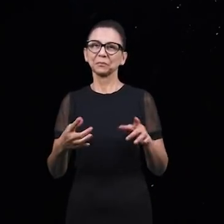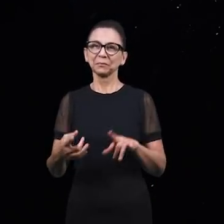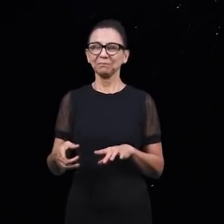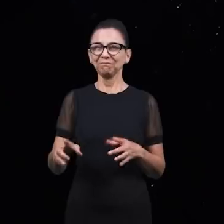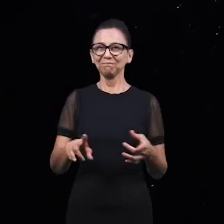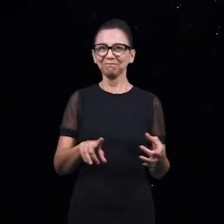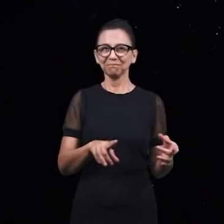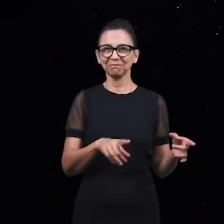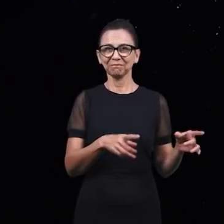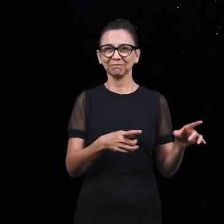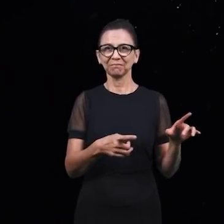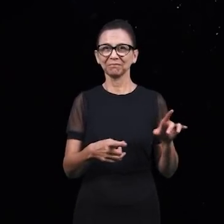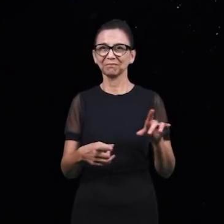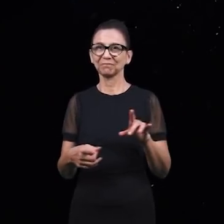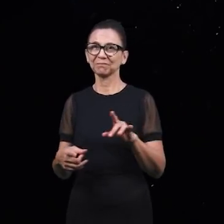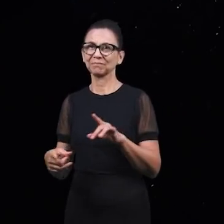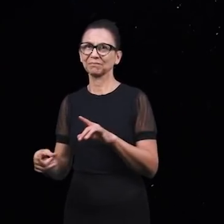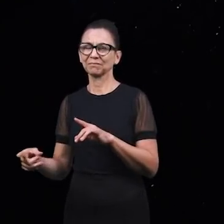ressuscitou.